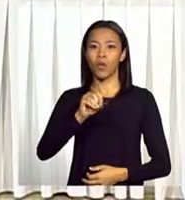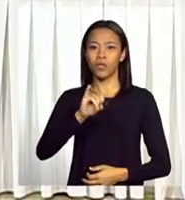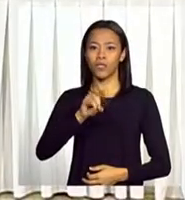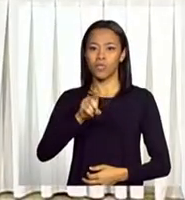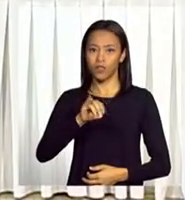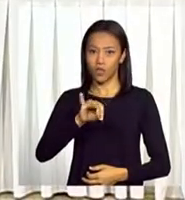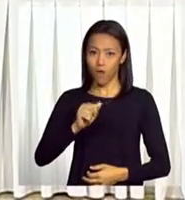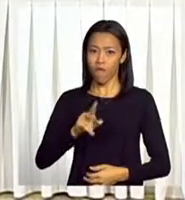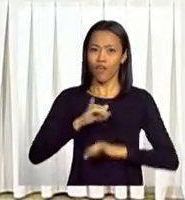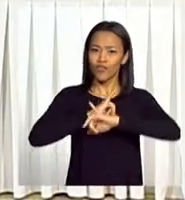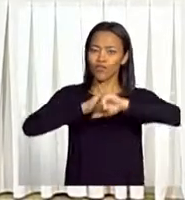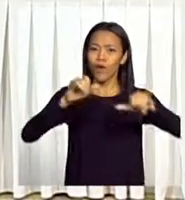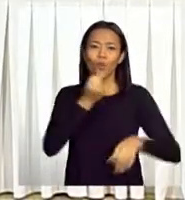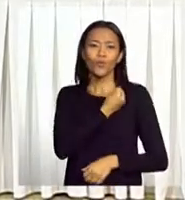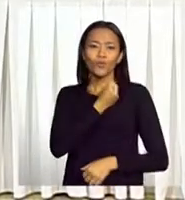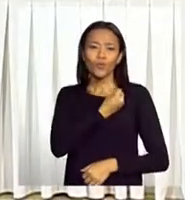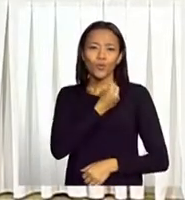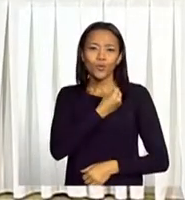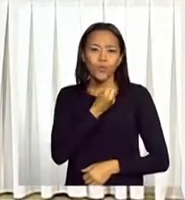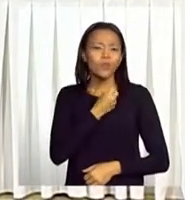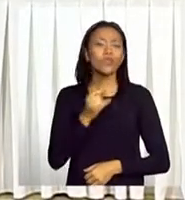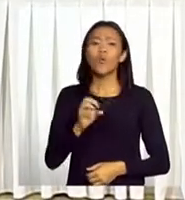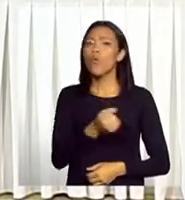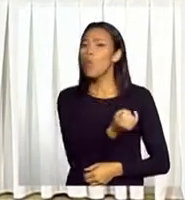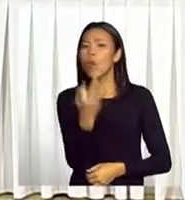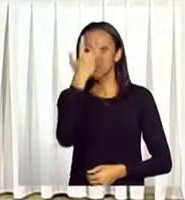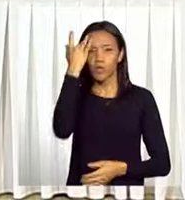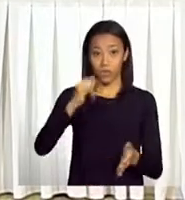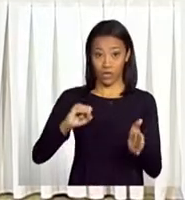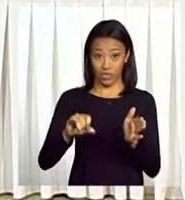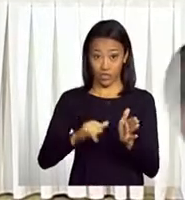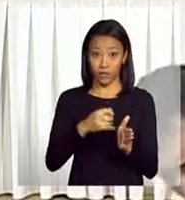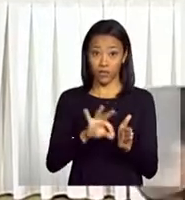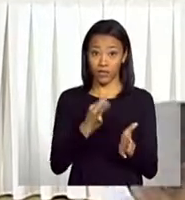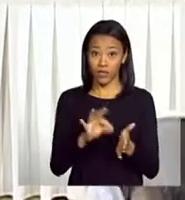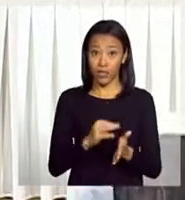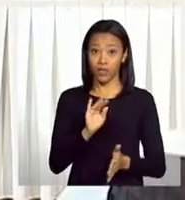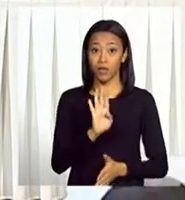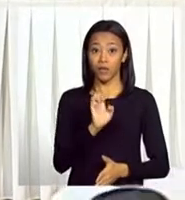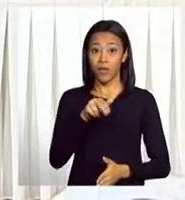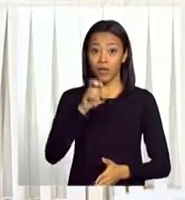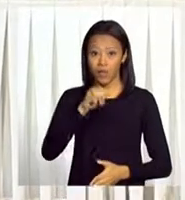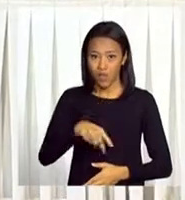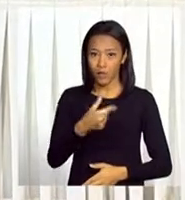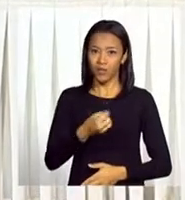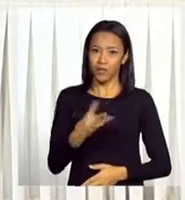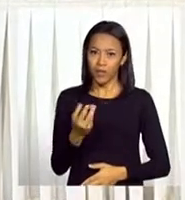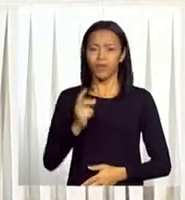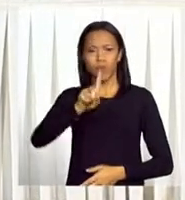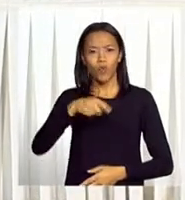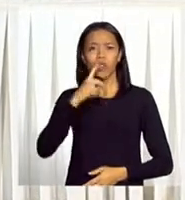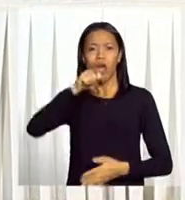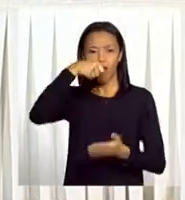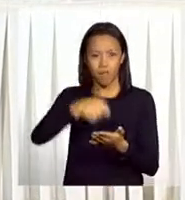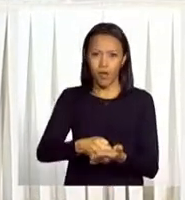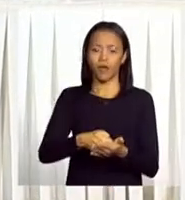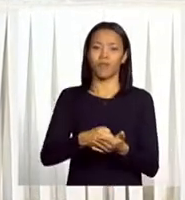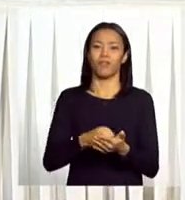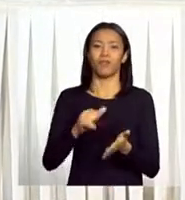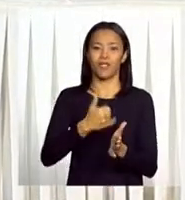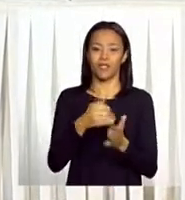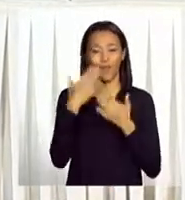ele vai divulgar o número atualizado de inscritos no ENEM 2013 após confirmação do pagamento da inscrição